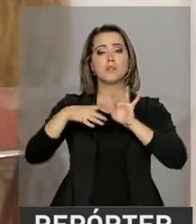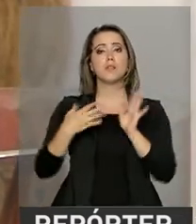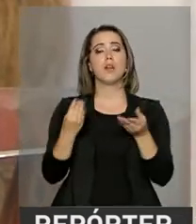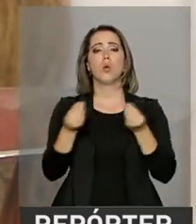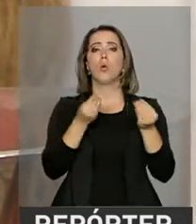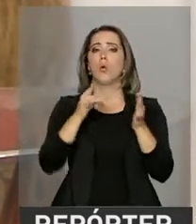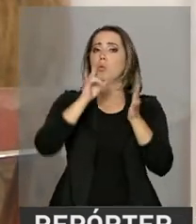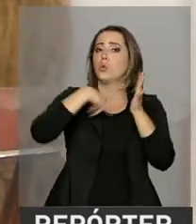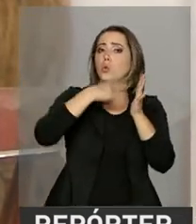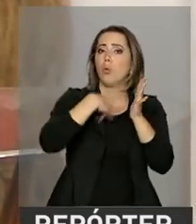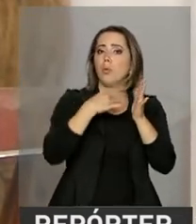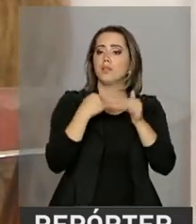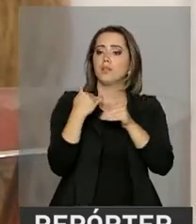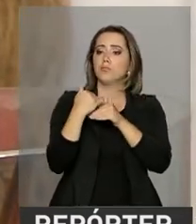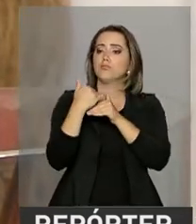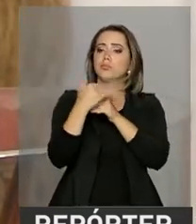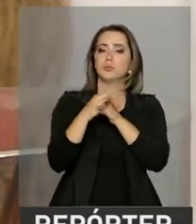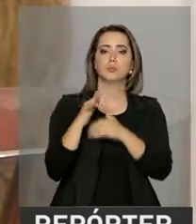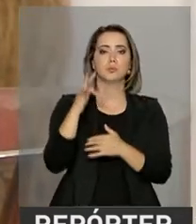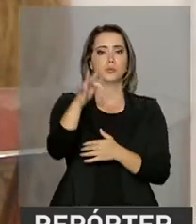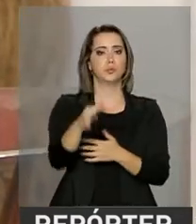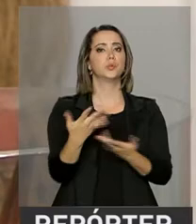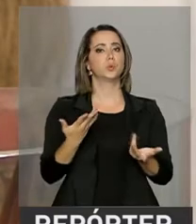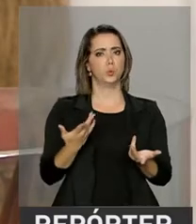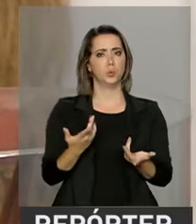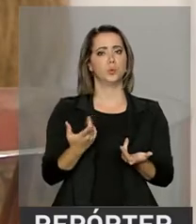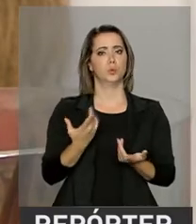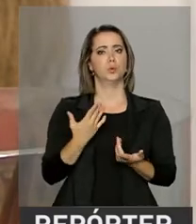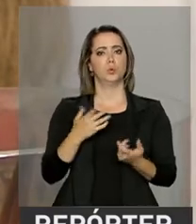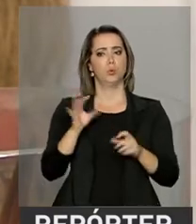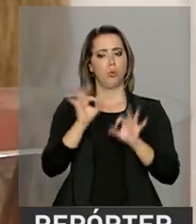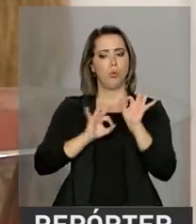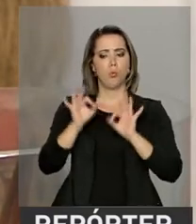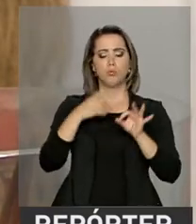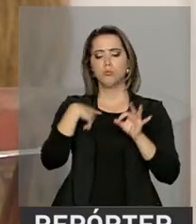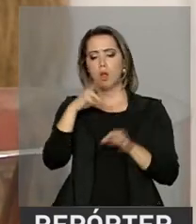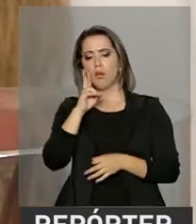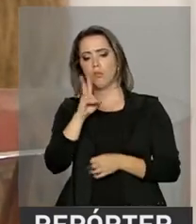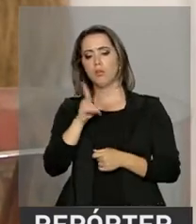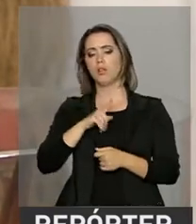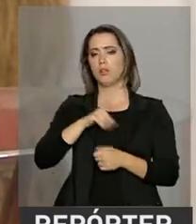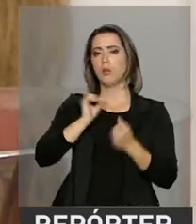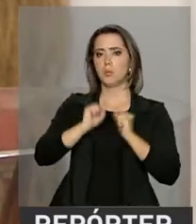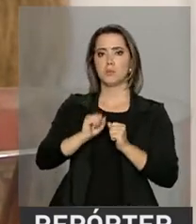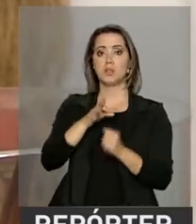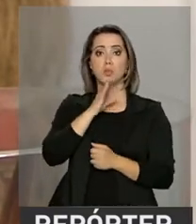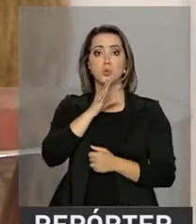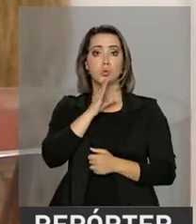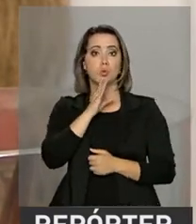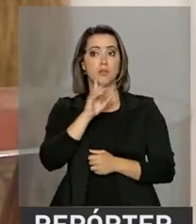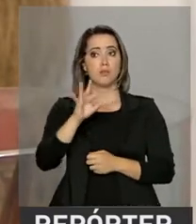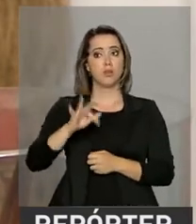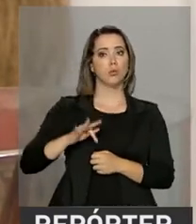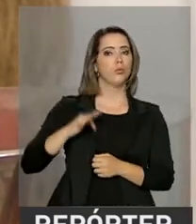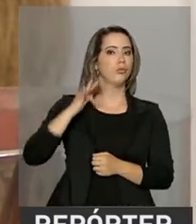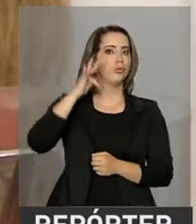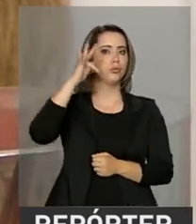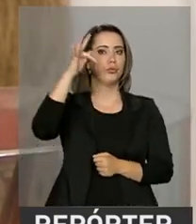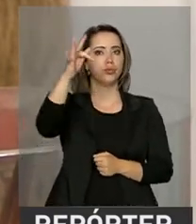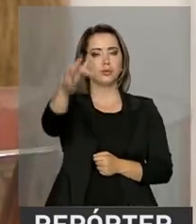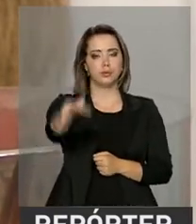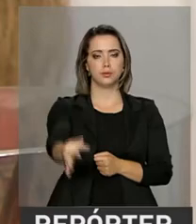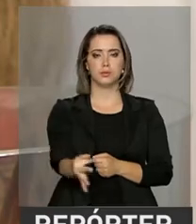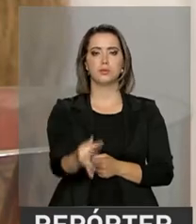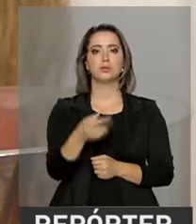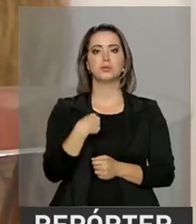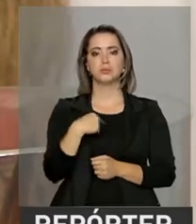desse saber. Né? A documentação para que seja preservado, para que para as próximas gerações eles possam